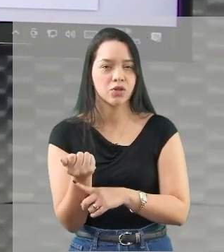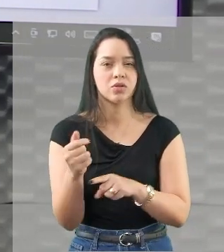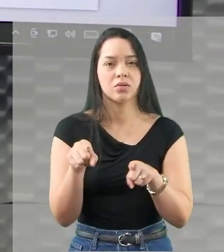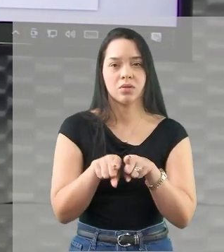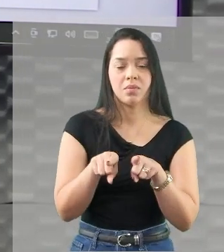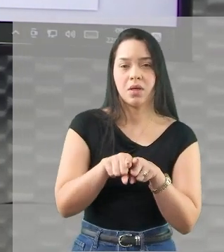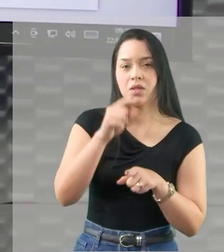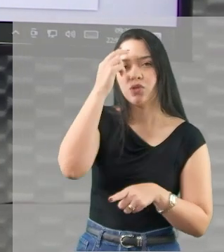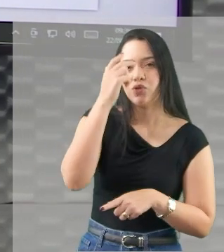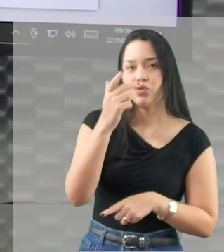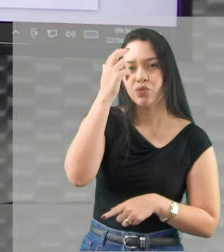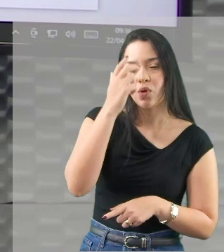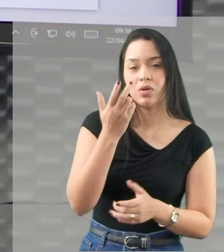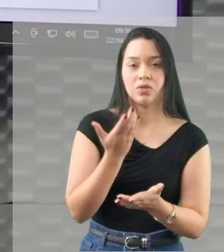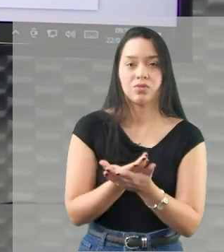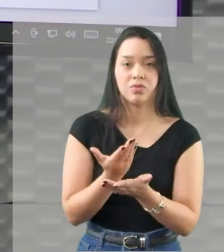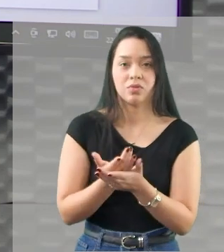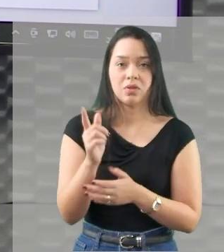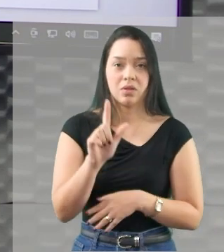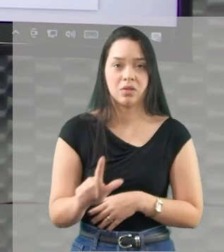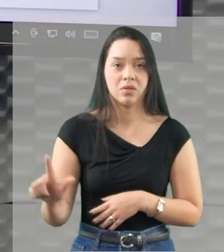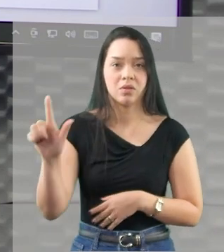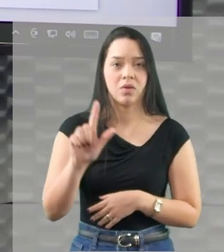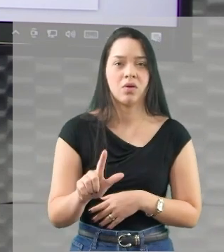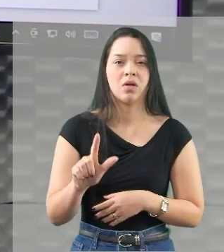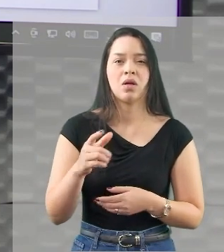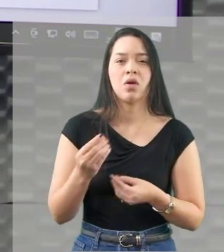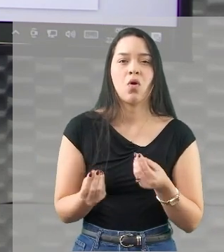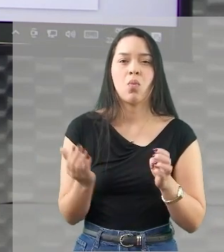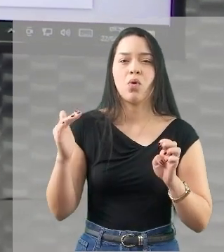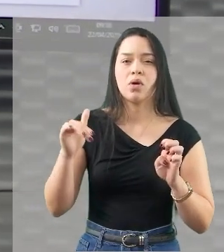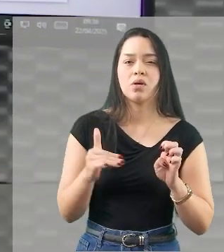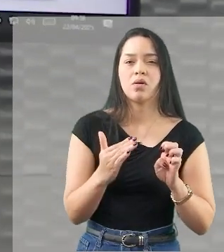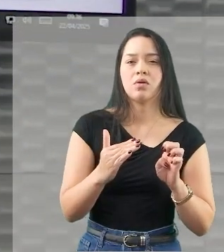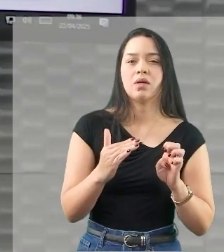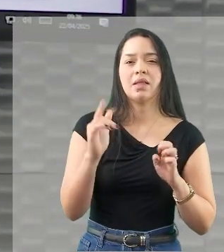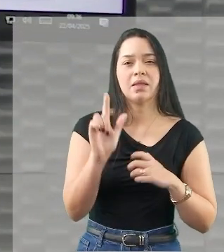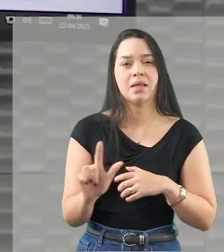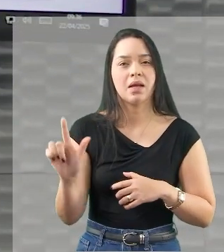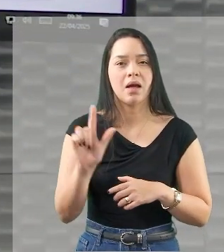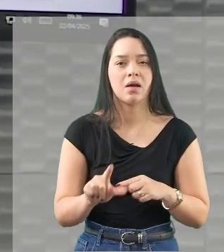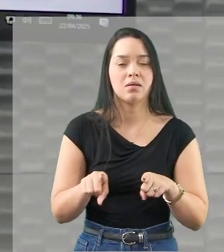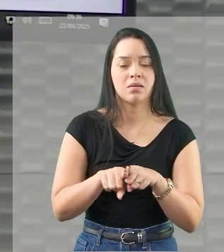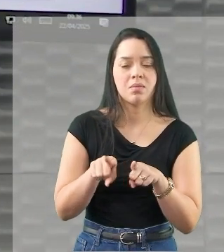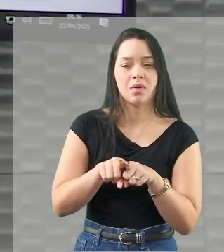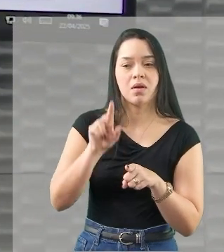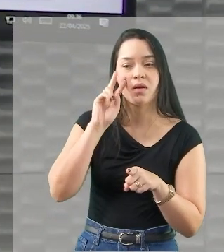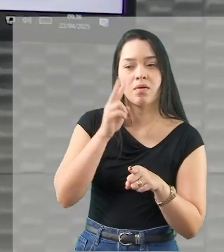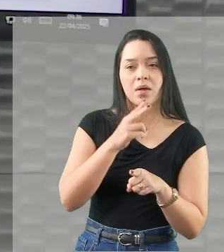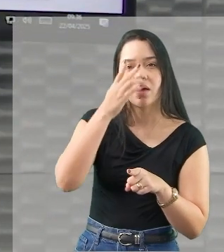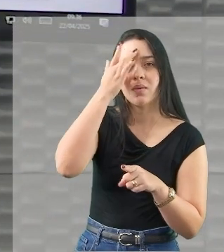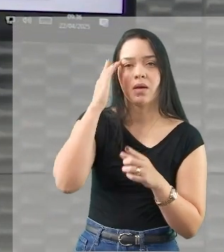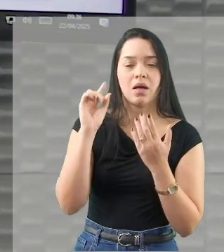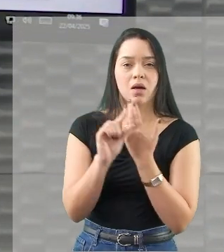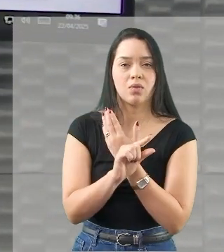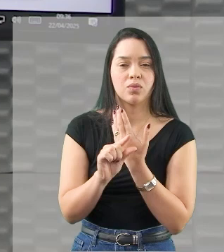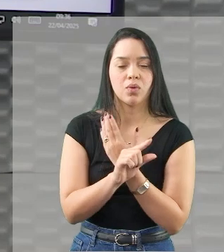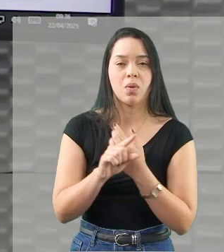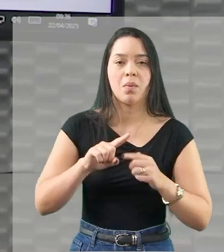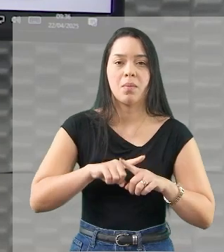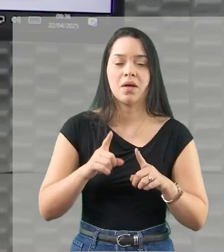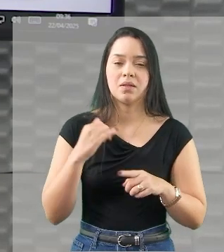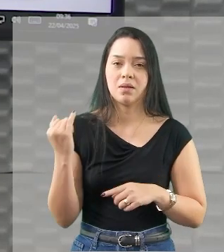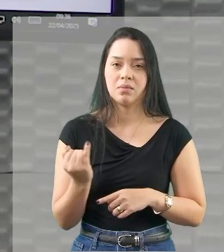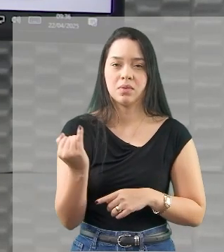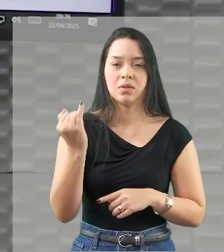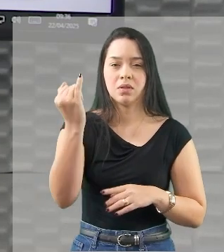gente estuda literatura enquanto estética literária, escolas literárias, a gente vê os autores, mas é importante, antes